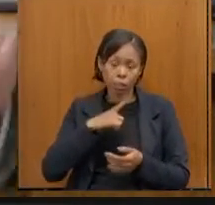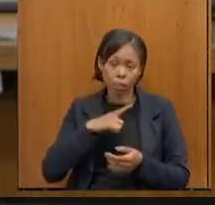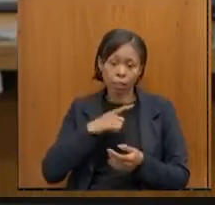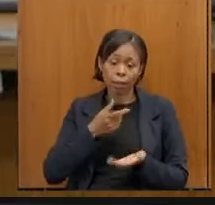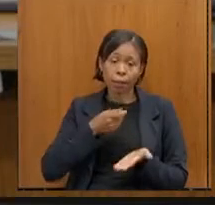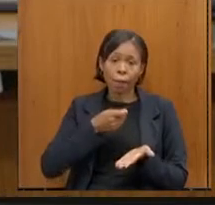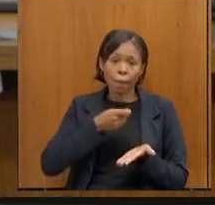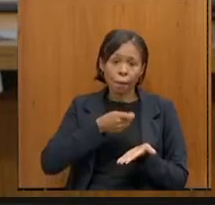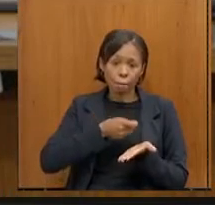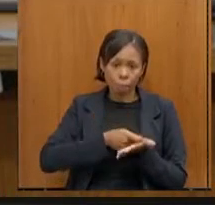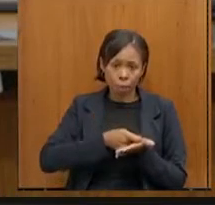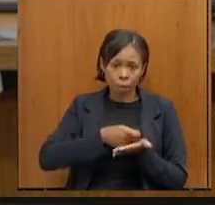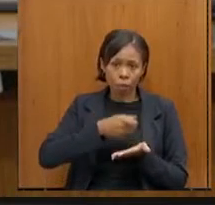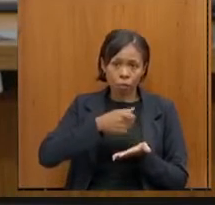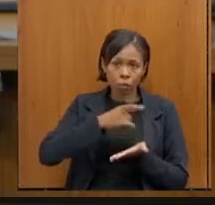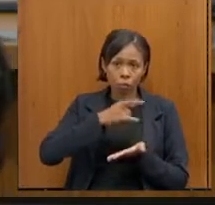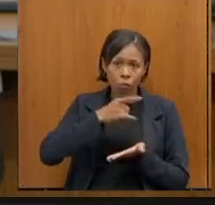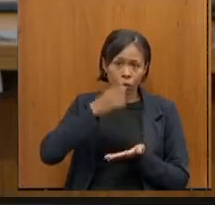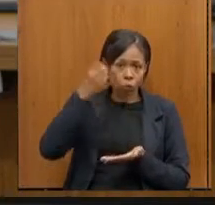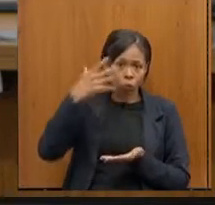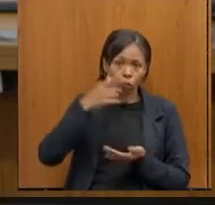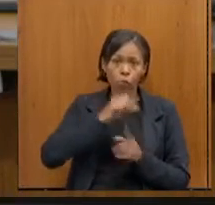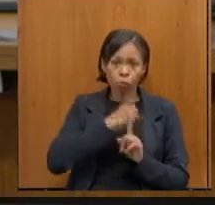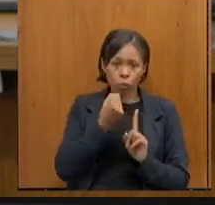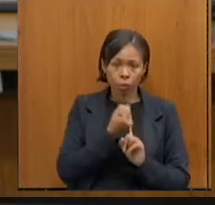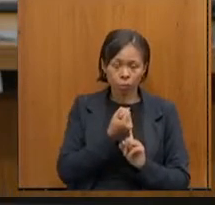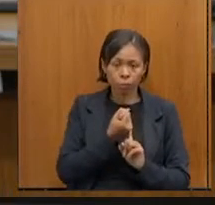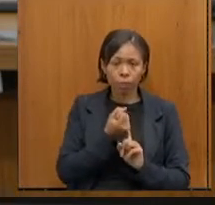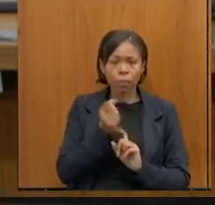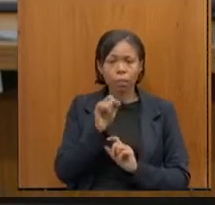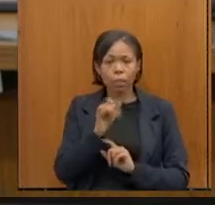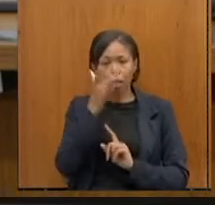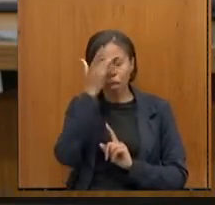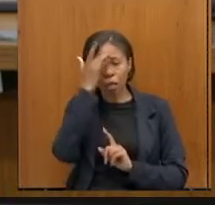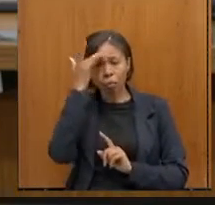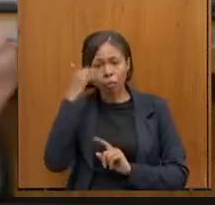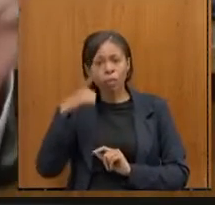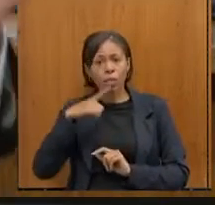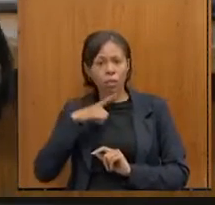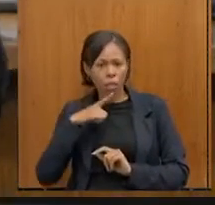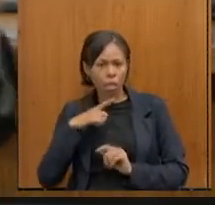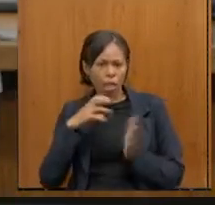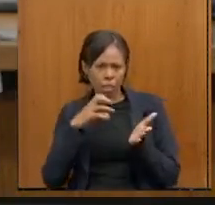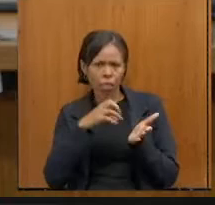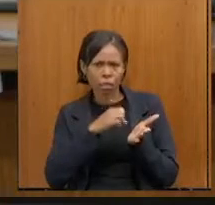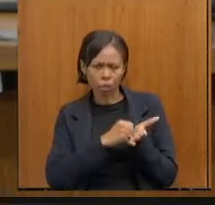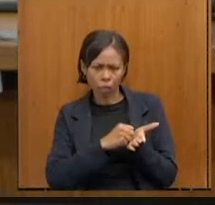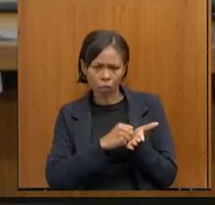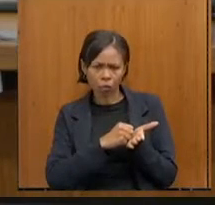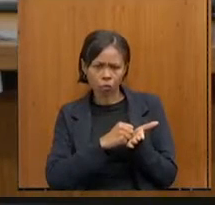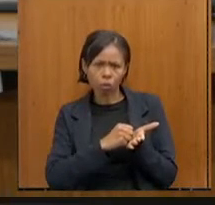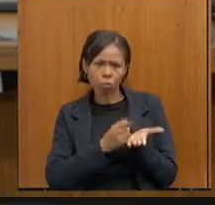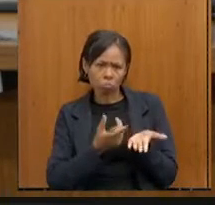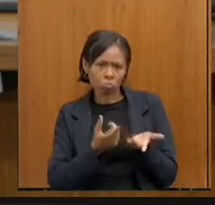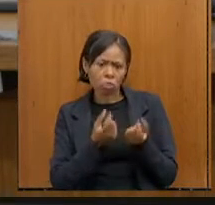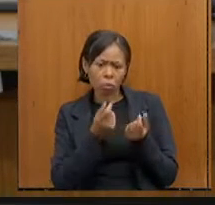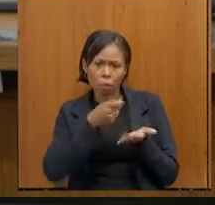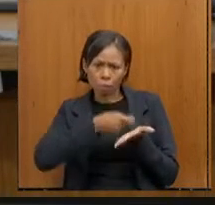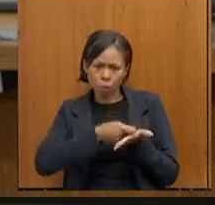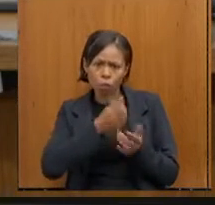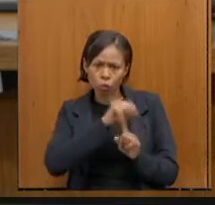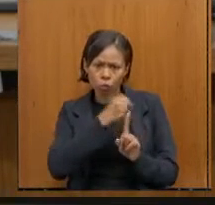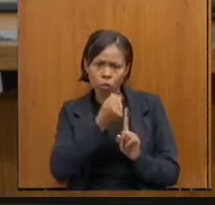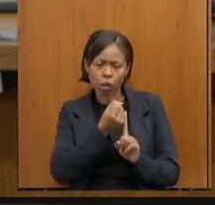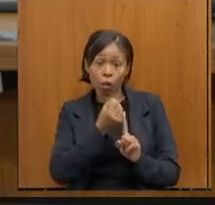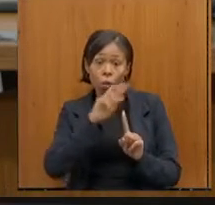cliente cadastrado roupa eu cortei aqui cliente cadastrado na tarifa social nosso praticamente dobramos o número de clientes cadastrados